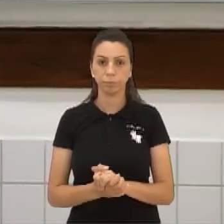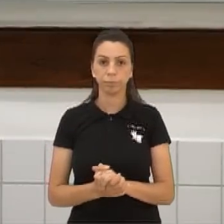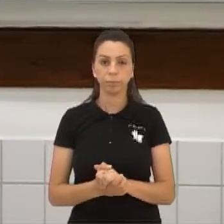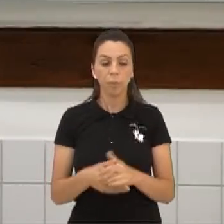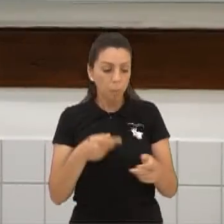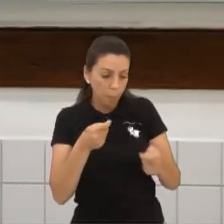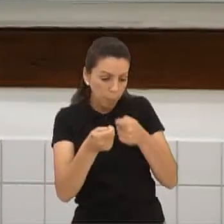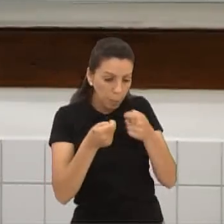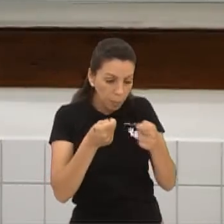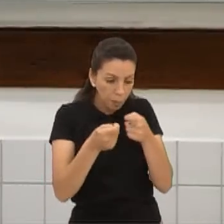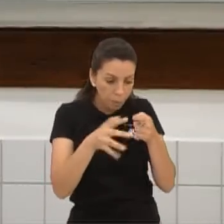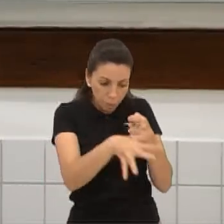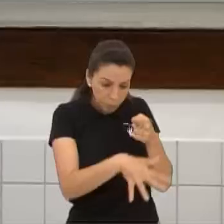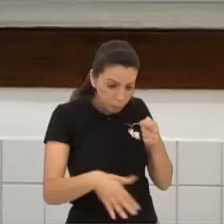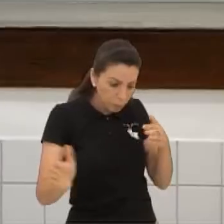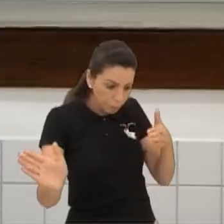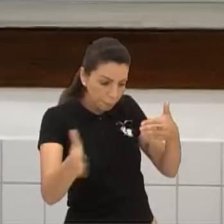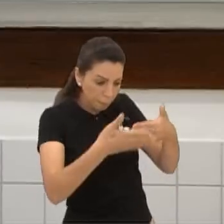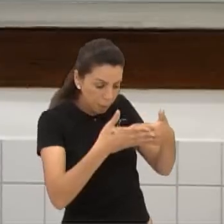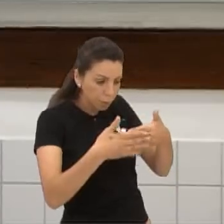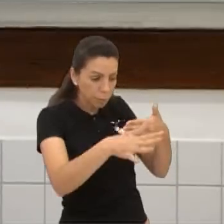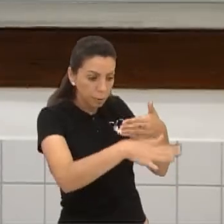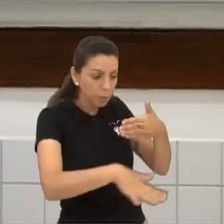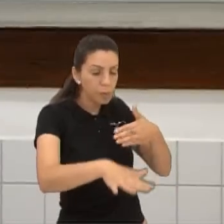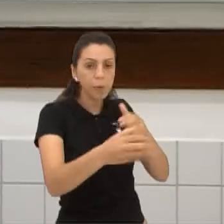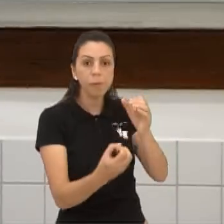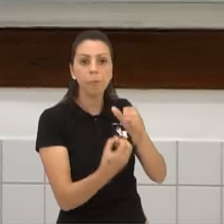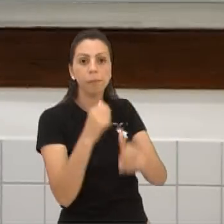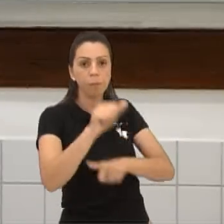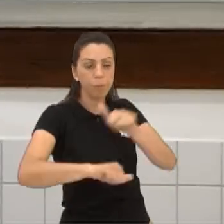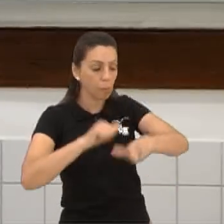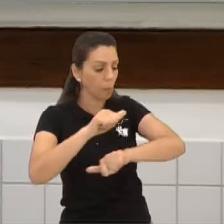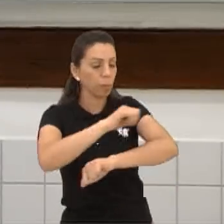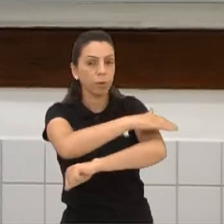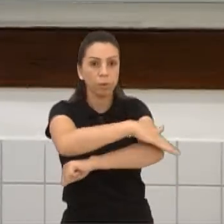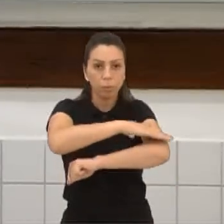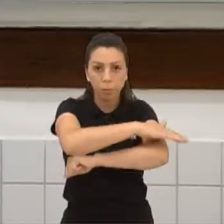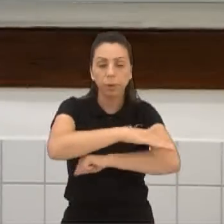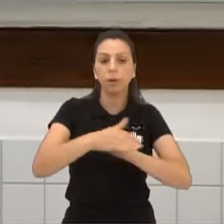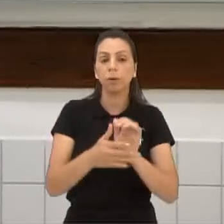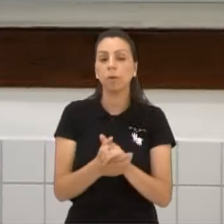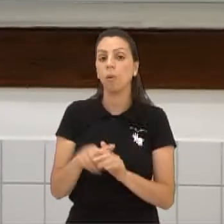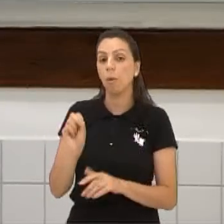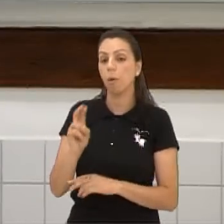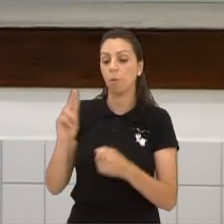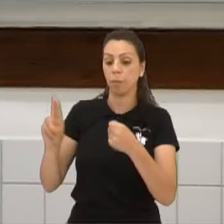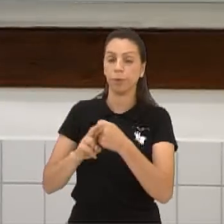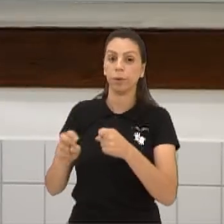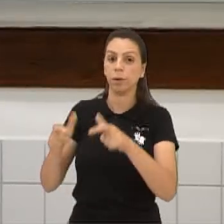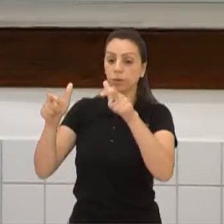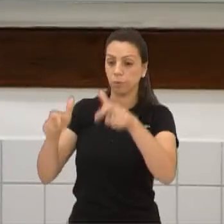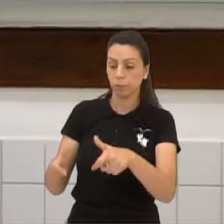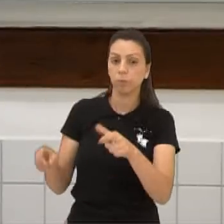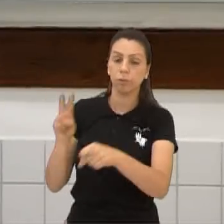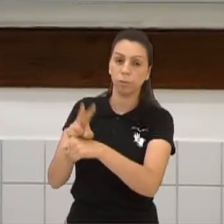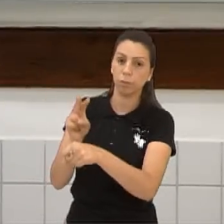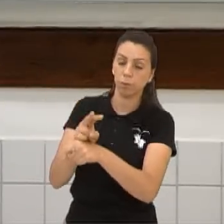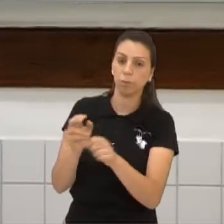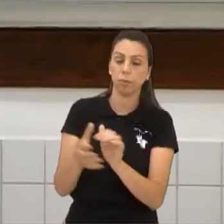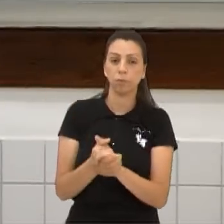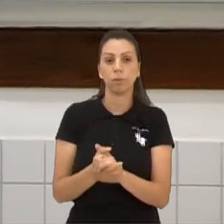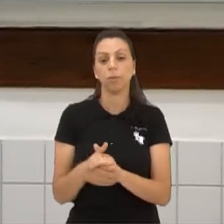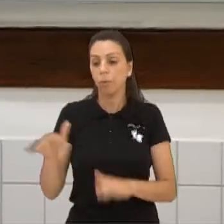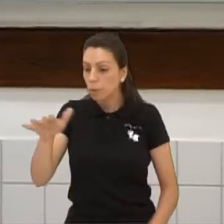organiza, fecha um determinado local, transforma num parque, ou transforma numa unidade de conservação, ou num campo